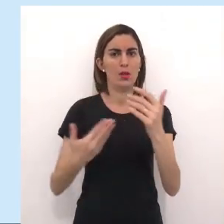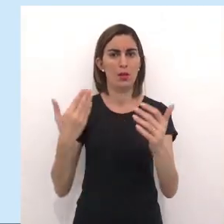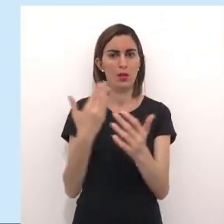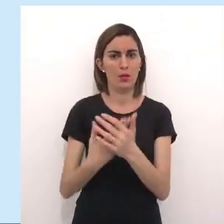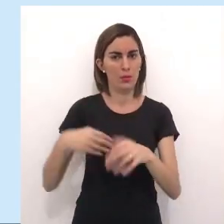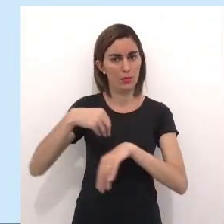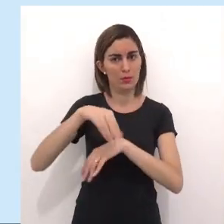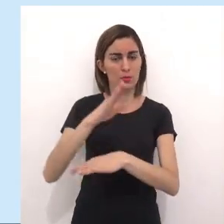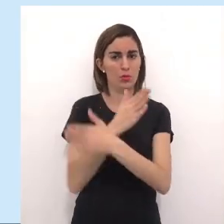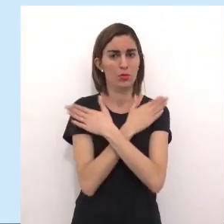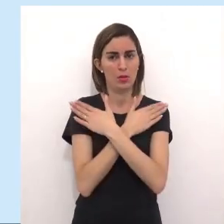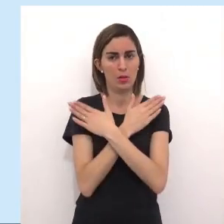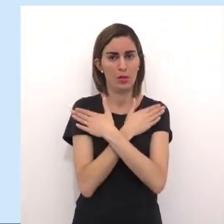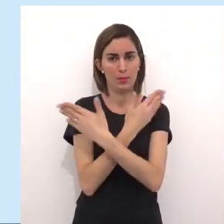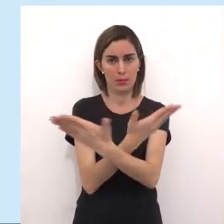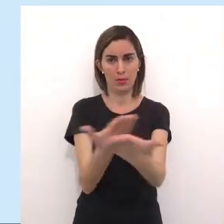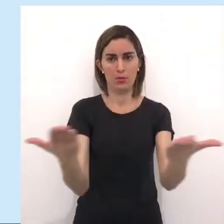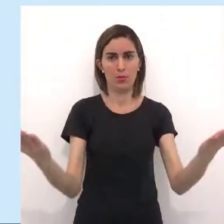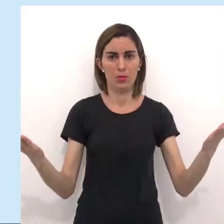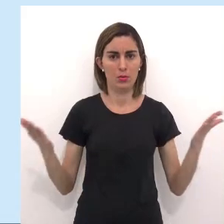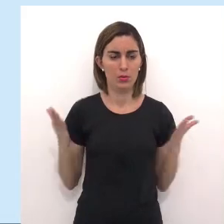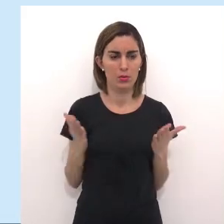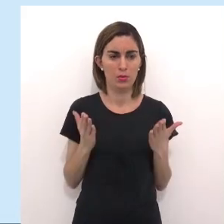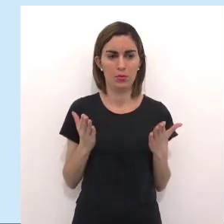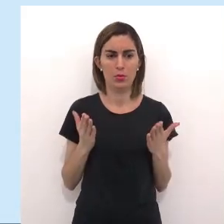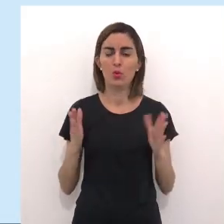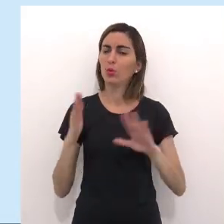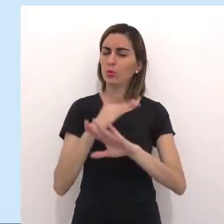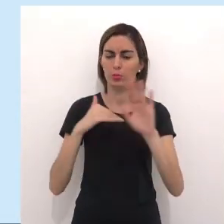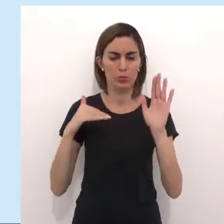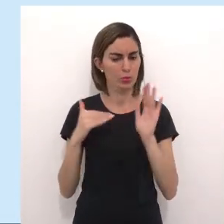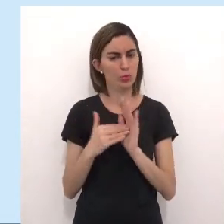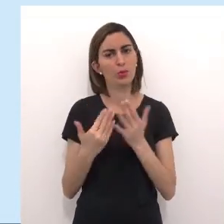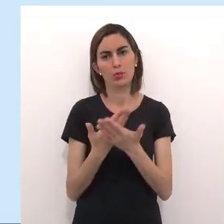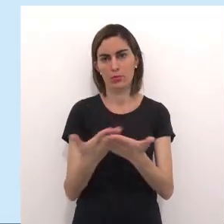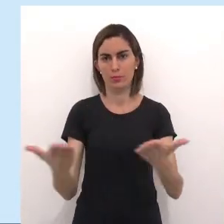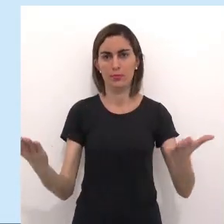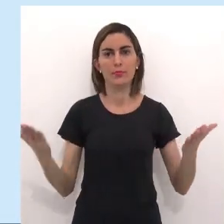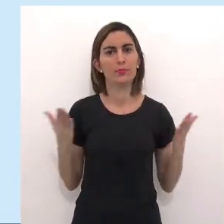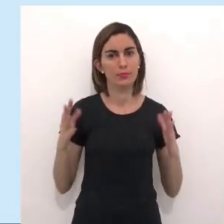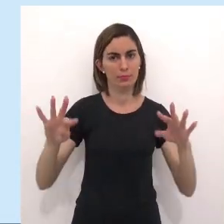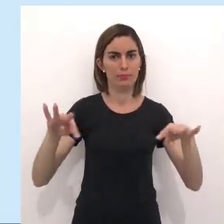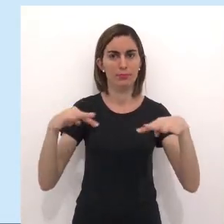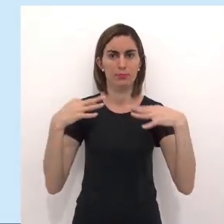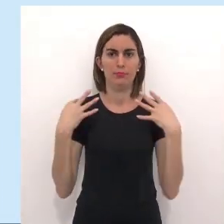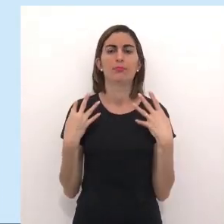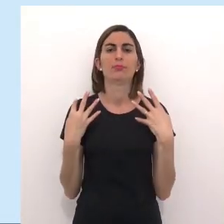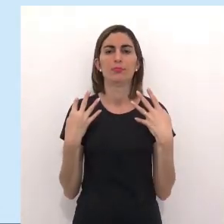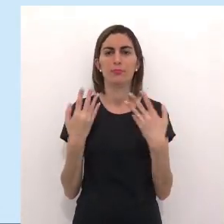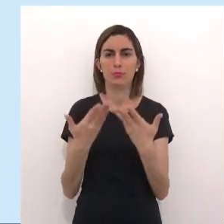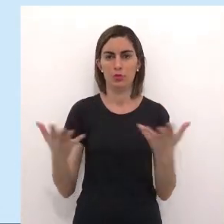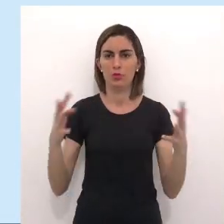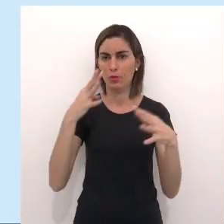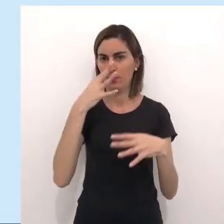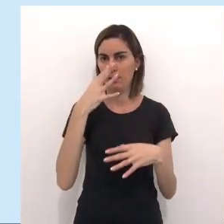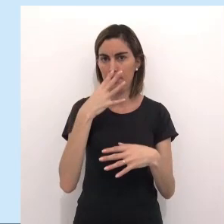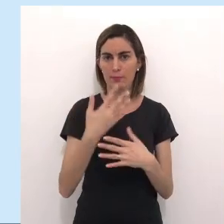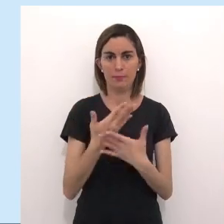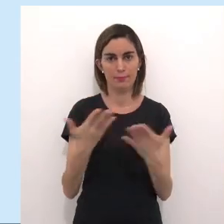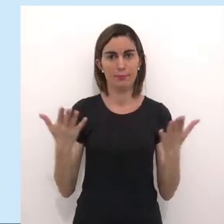aula, deixando um abraço fraterno para todos e todas que nos assistiram e estão nos